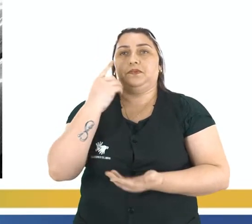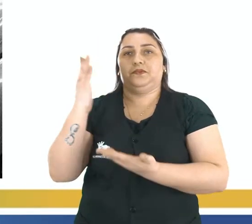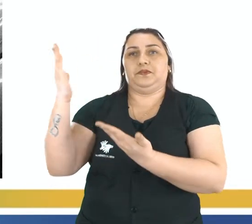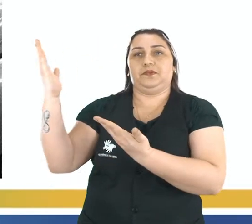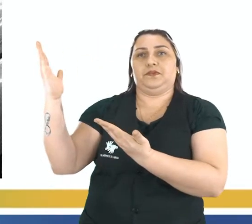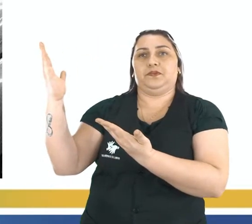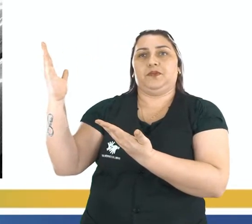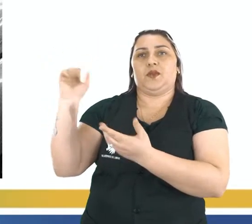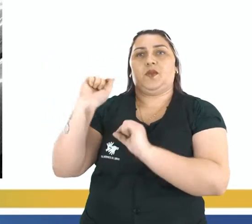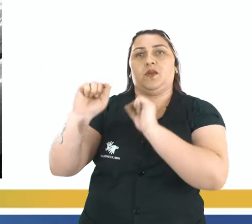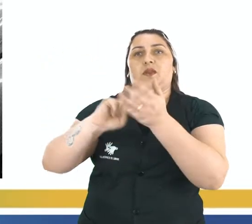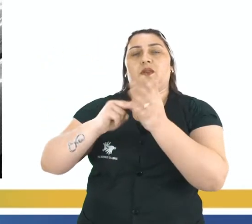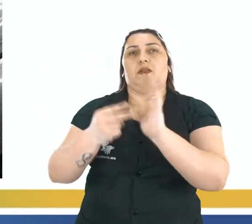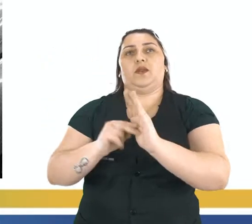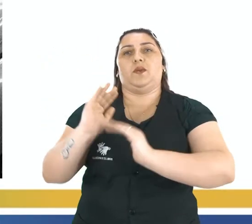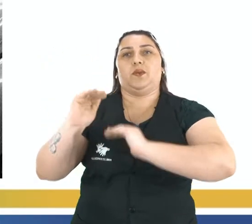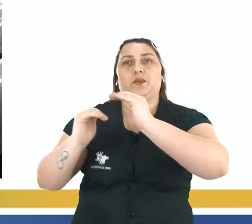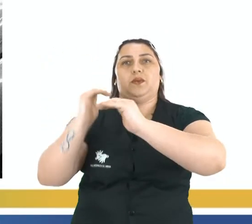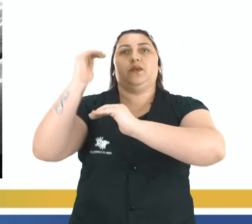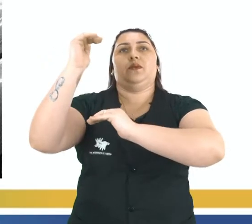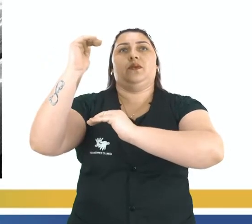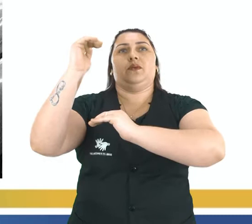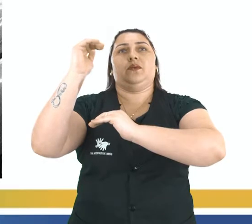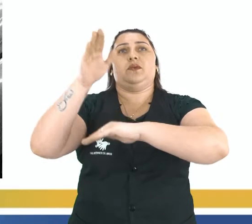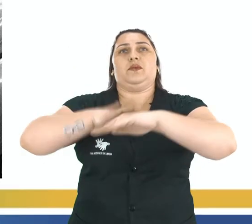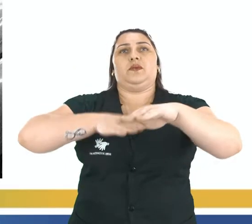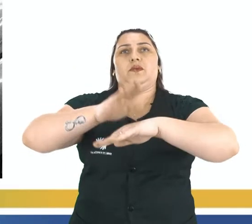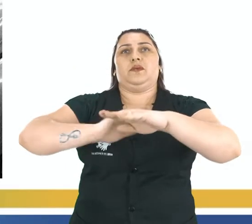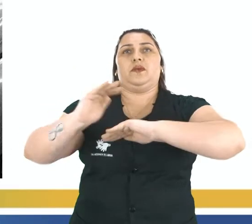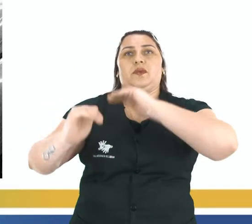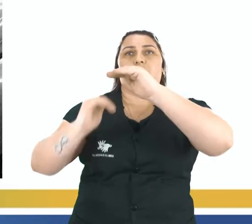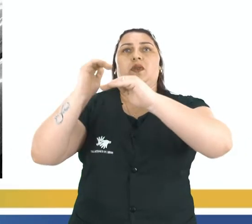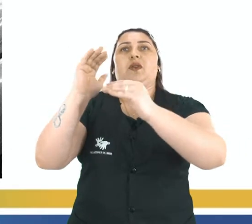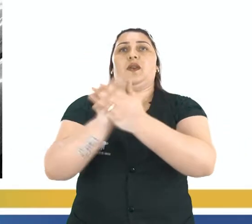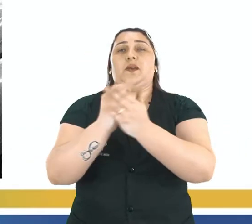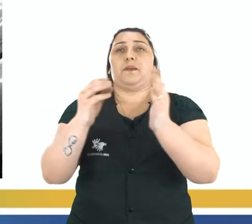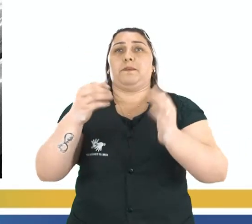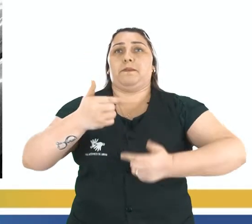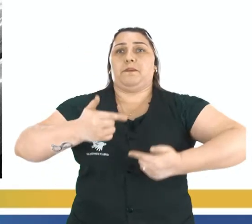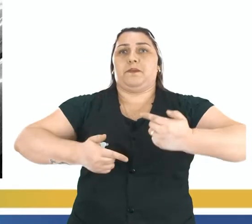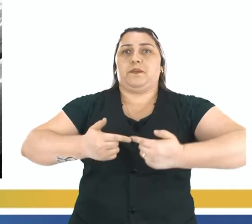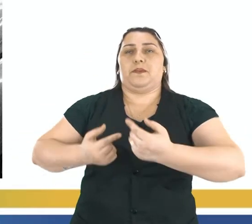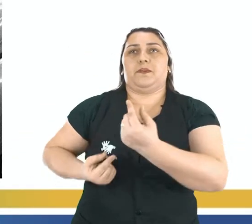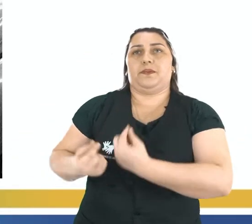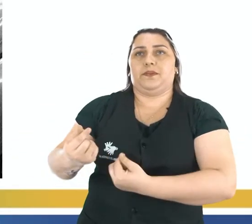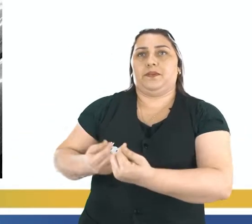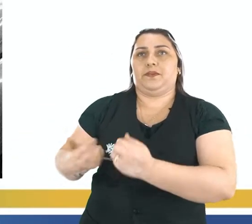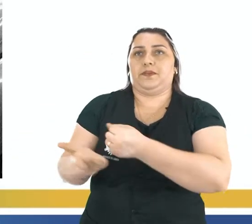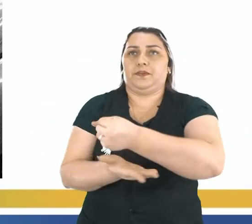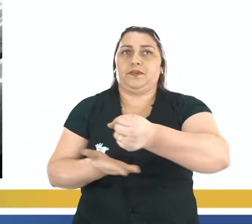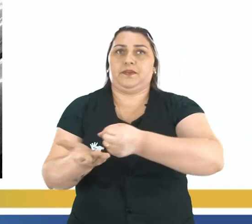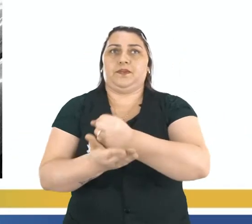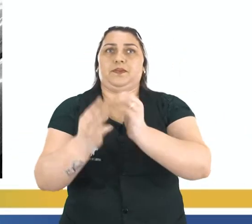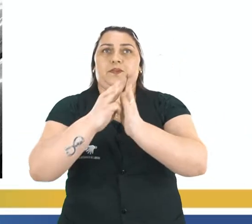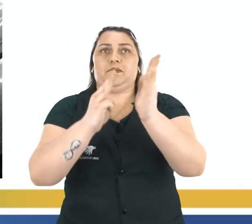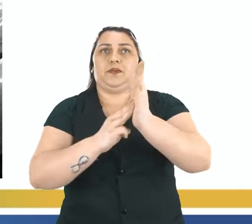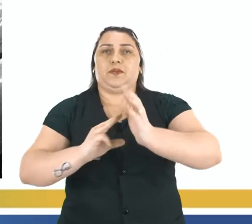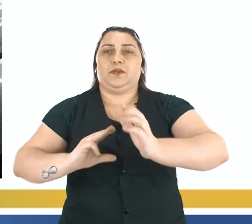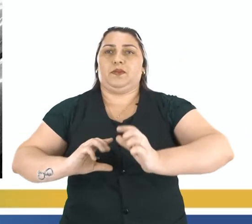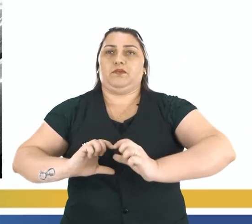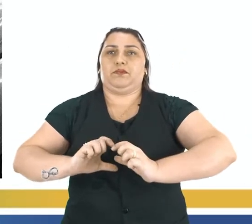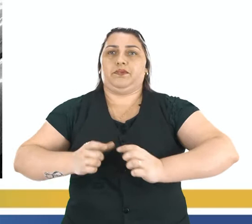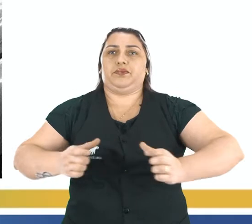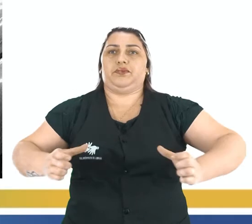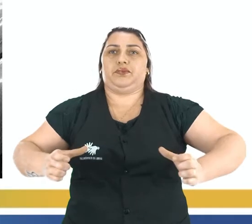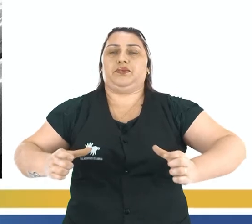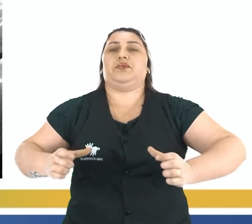que significa o desenvolvimentismo. Chama-se desenvolvimentismo qualquer tipo de política econômica baseada na meta de crescimento